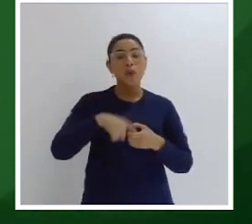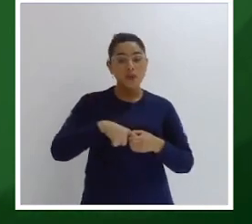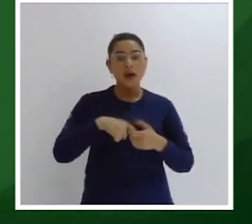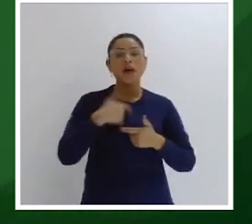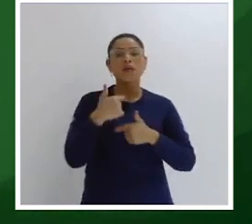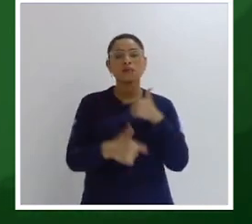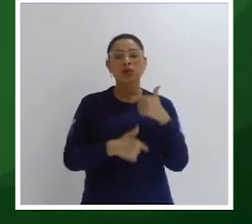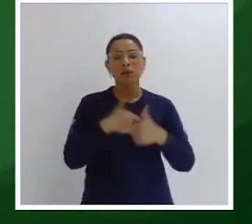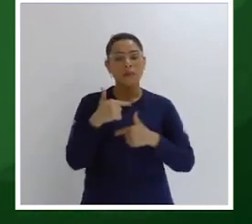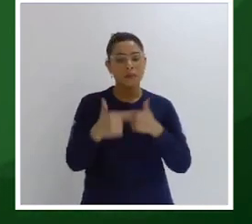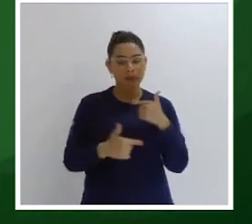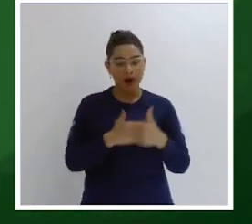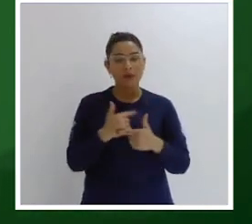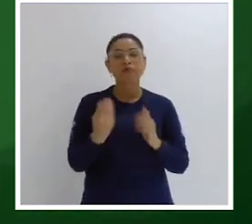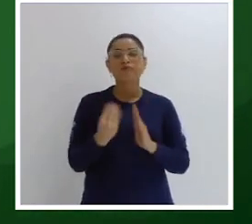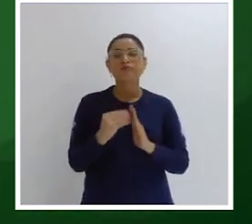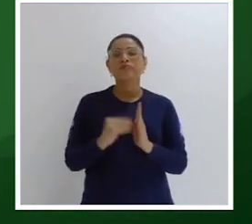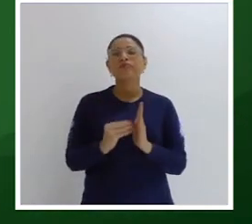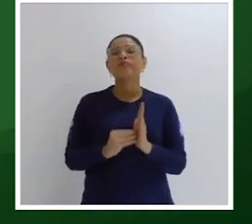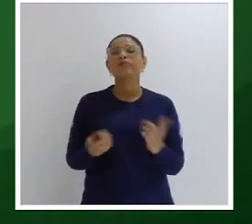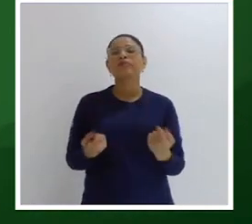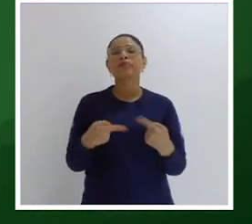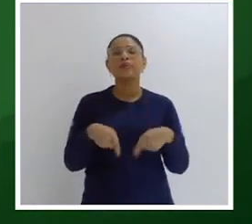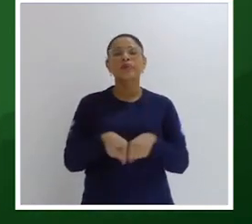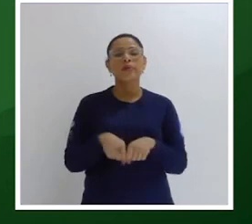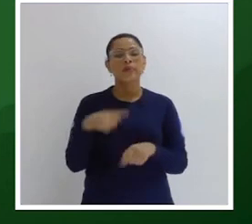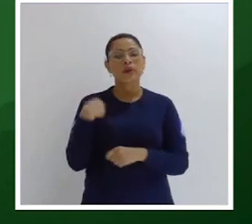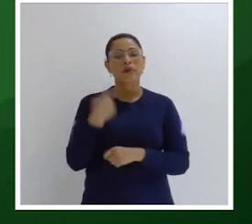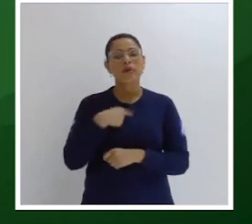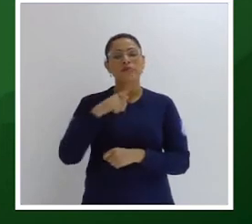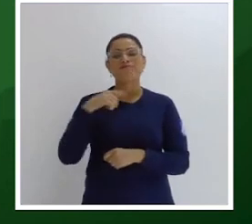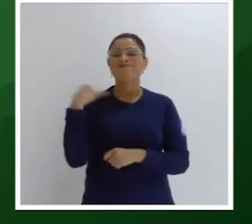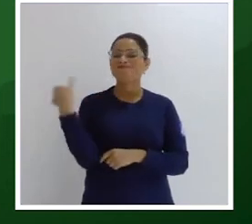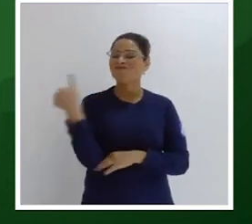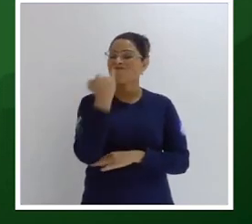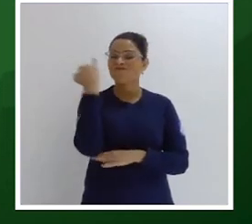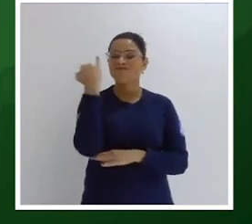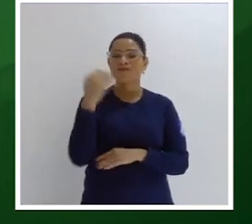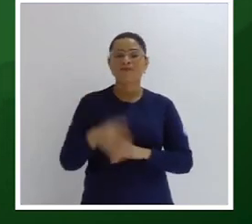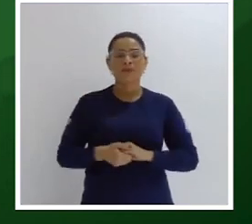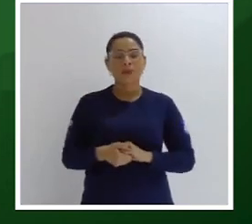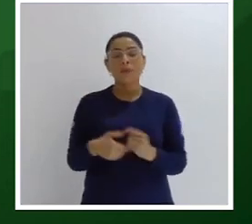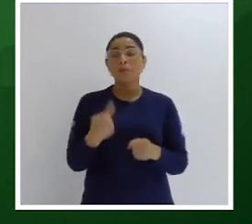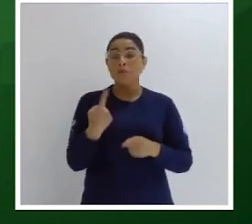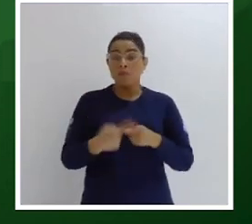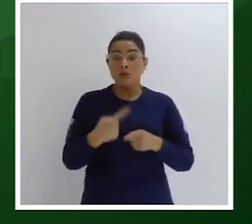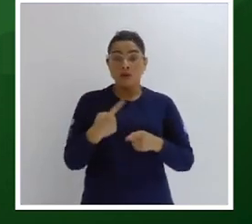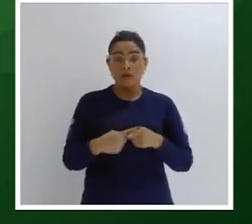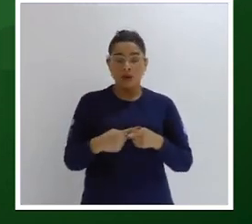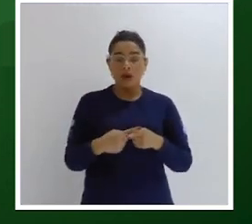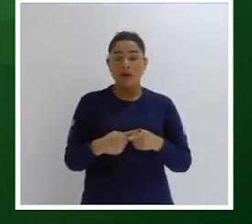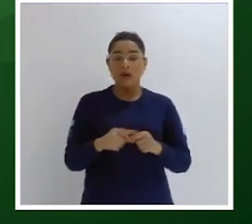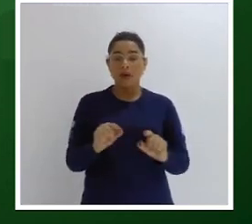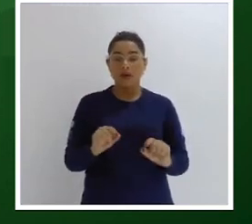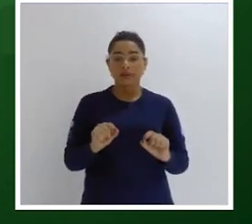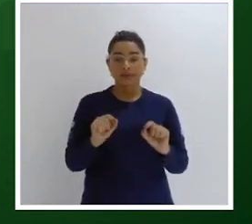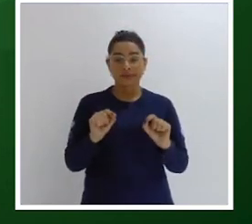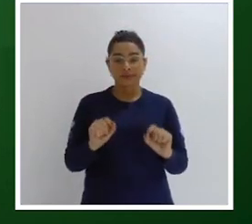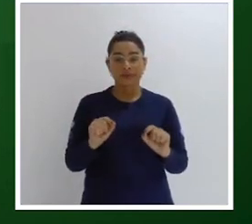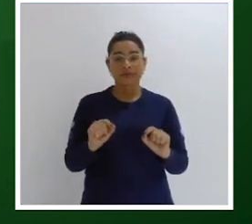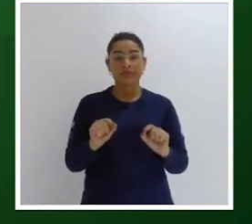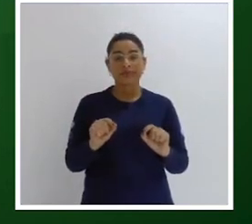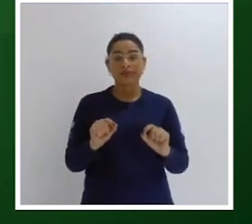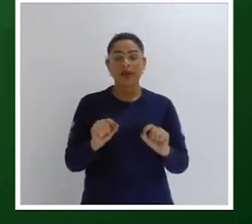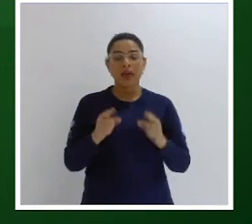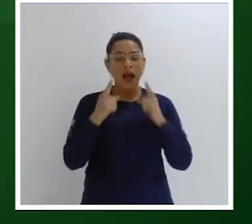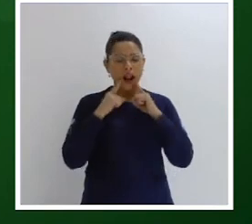esta parceria que para nós foi fundamental porque um dos grandes uma das